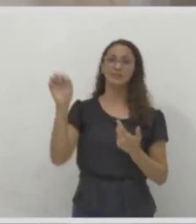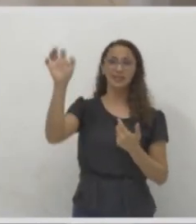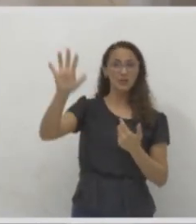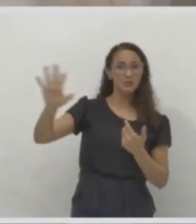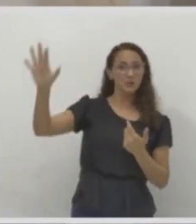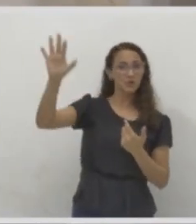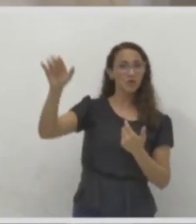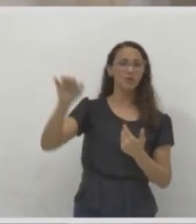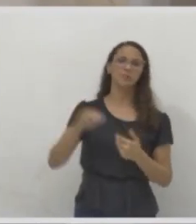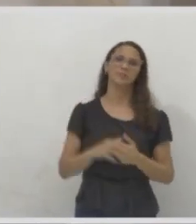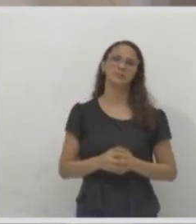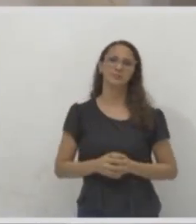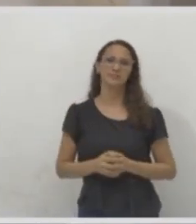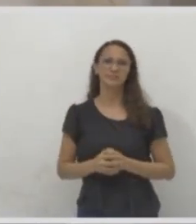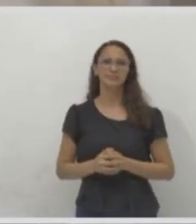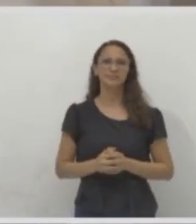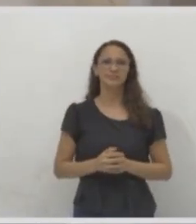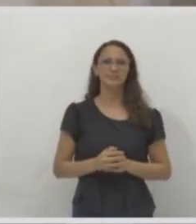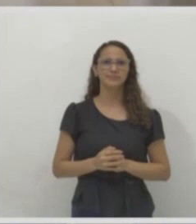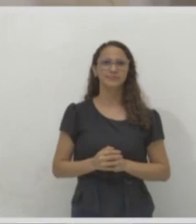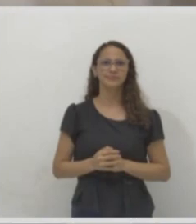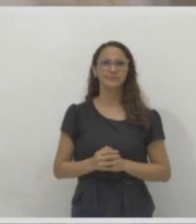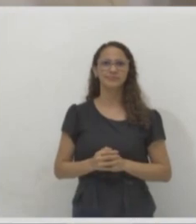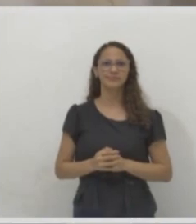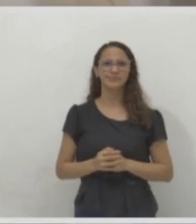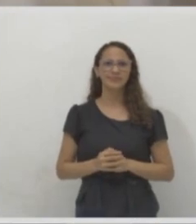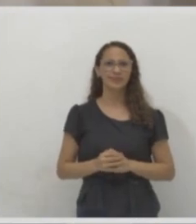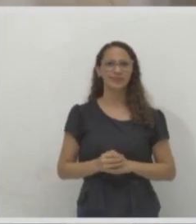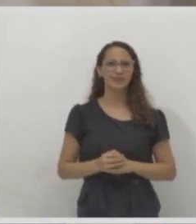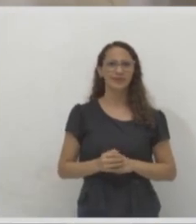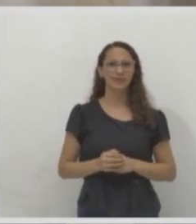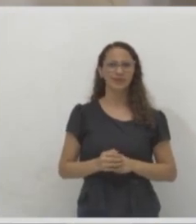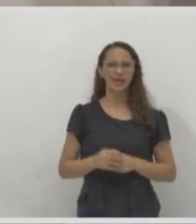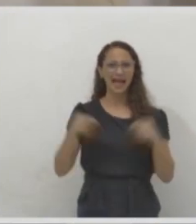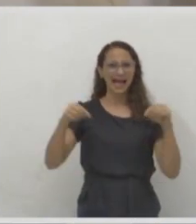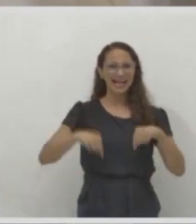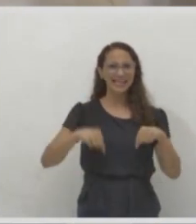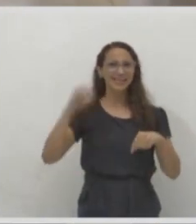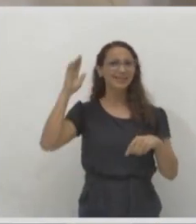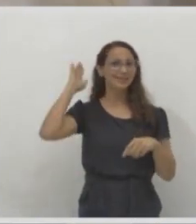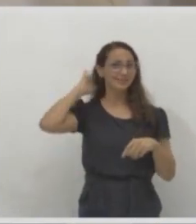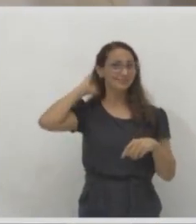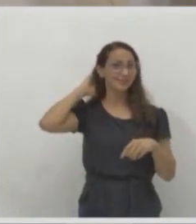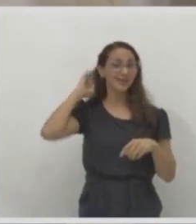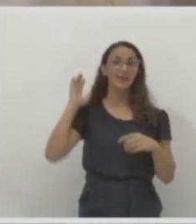Quando o dinheiro chegou, Belém começou a se modernizar. Gente, foram construídos palacetes, foram